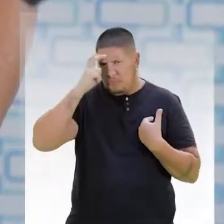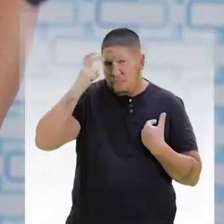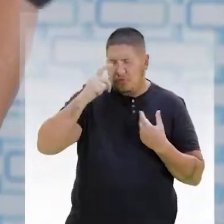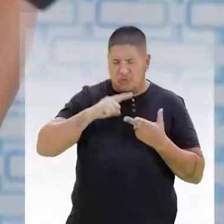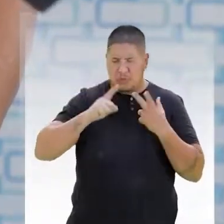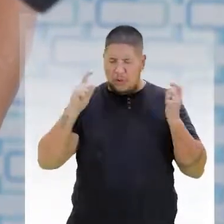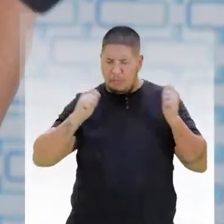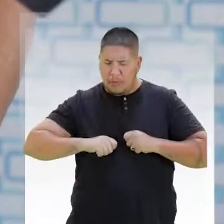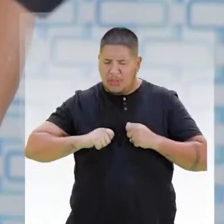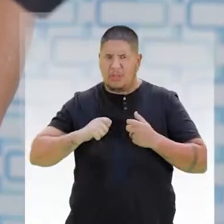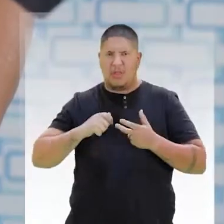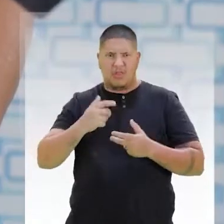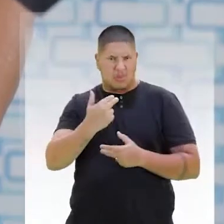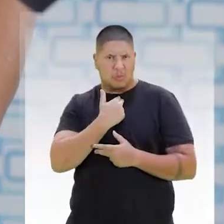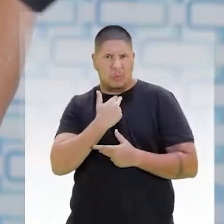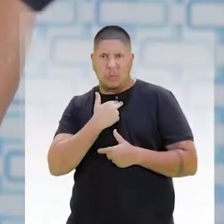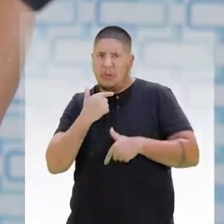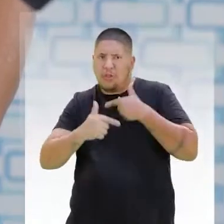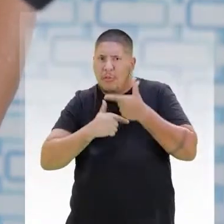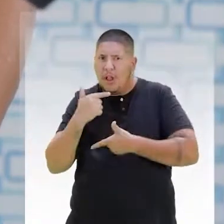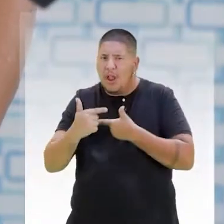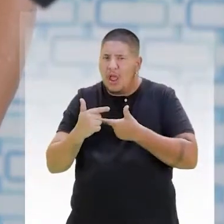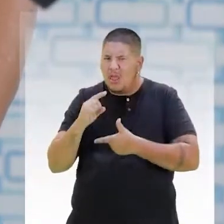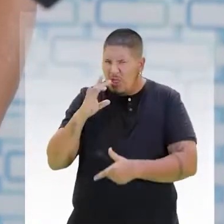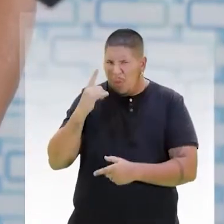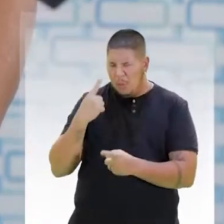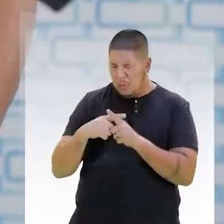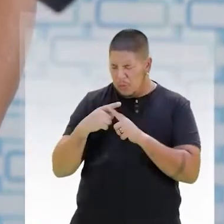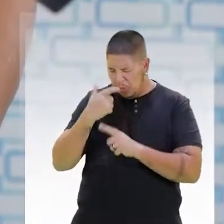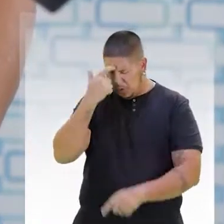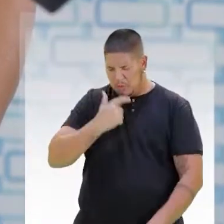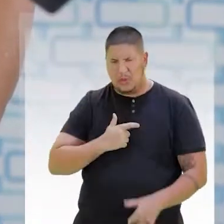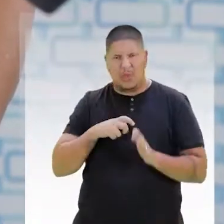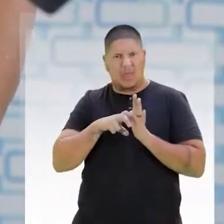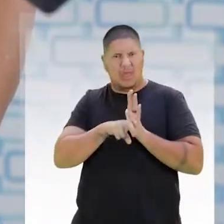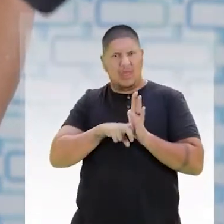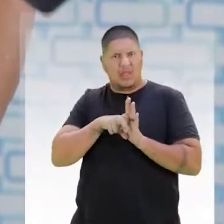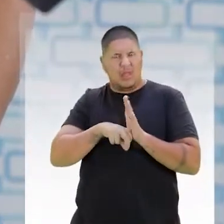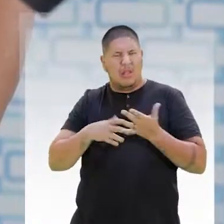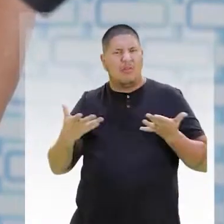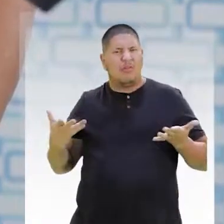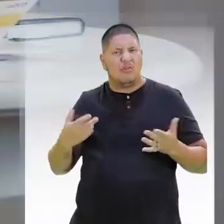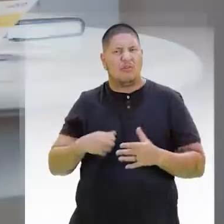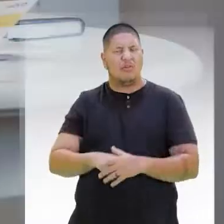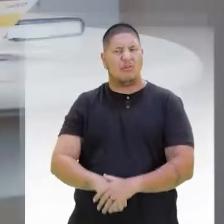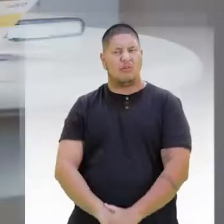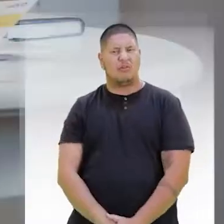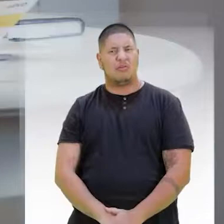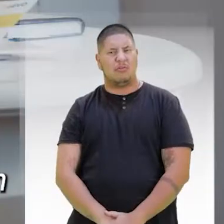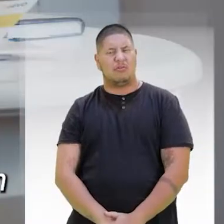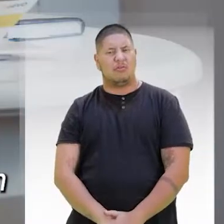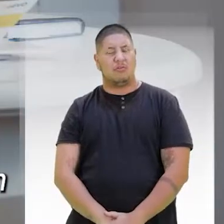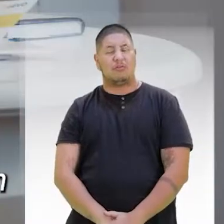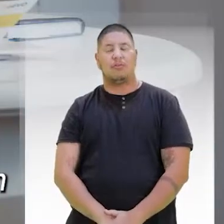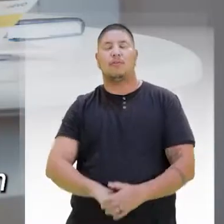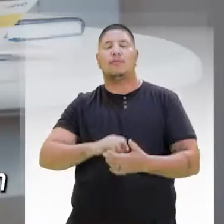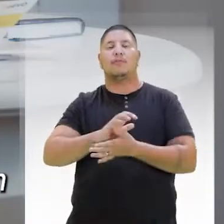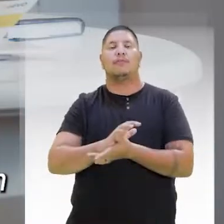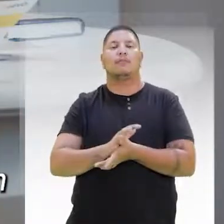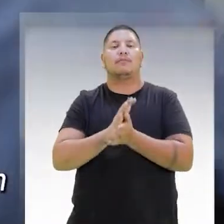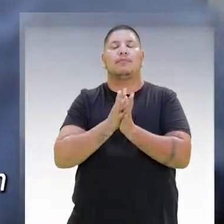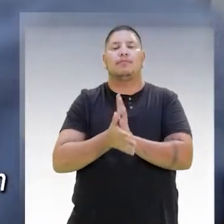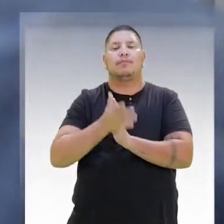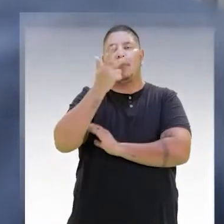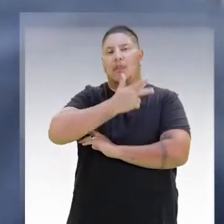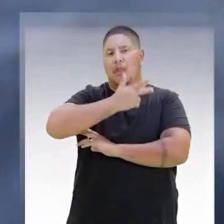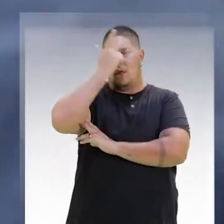tenho capacidade e não posso trabalhar só porque eu ando em cima da cadeira de roda. A discriminação contra as pessoas